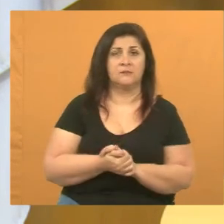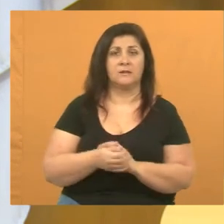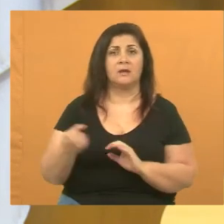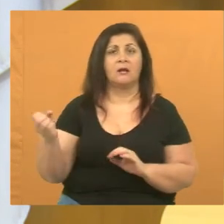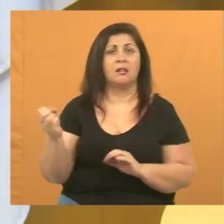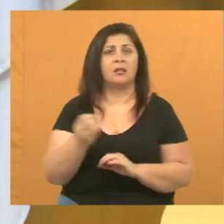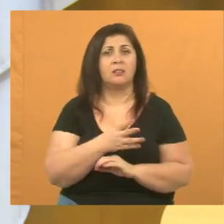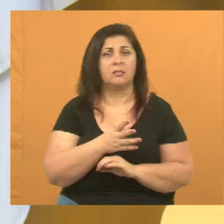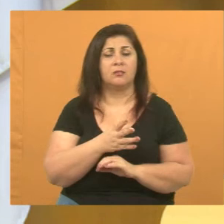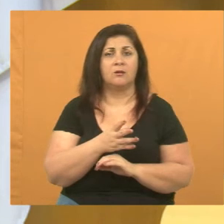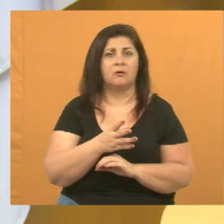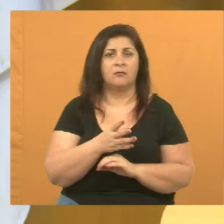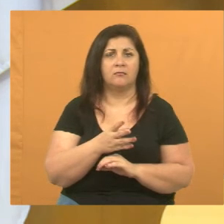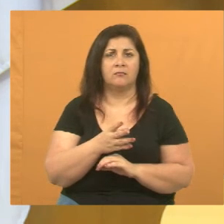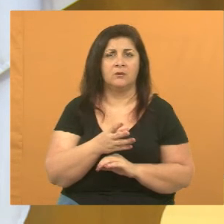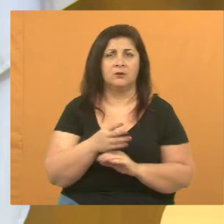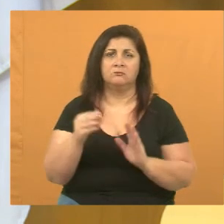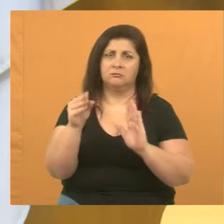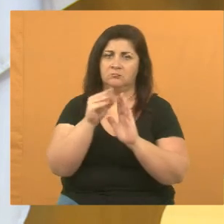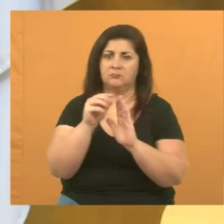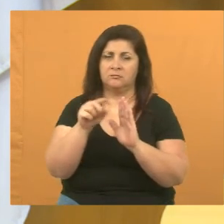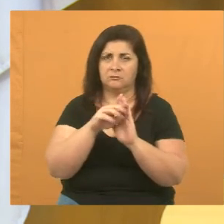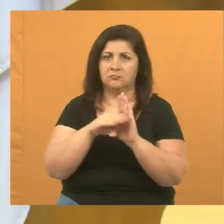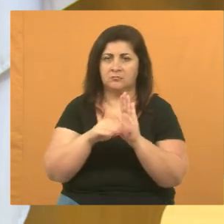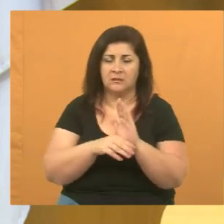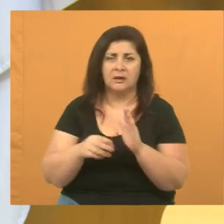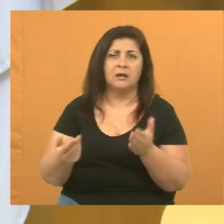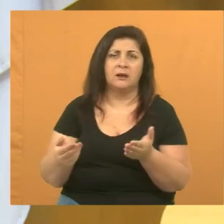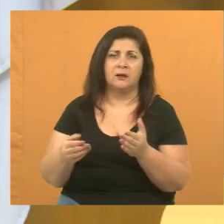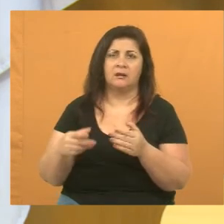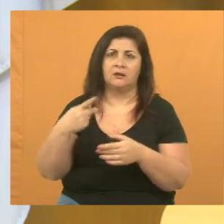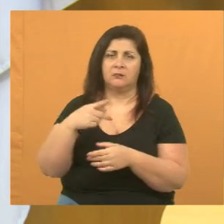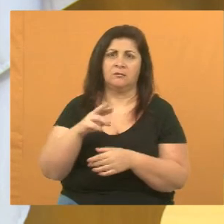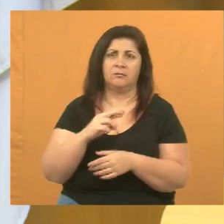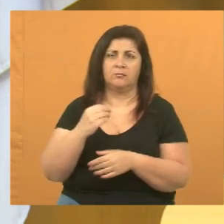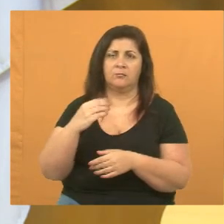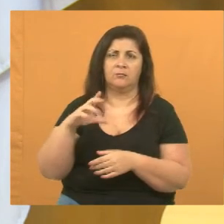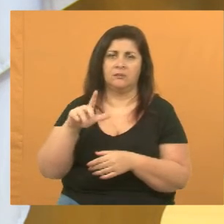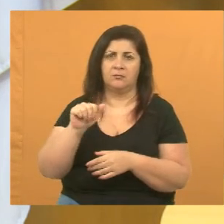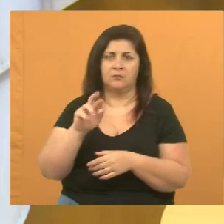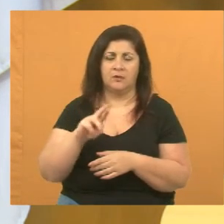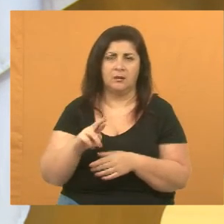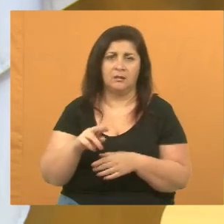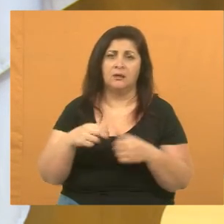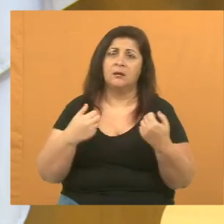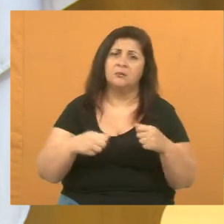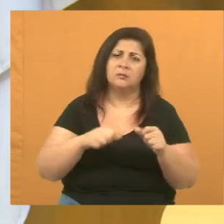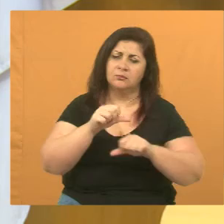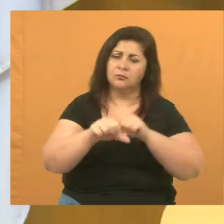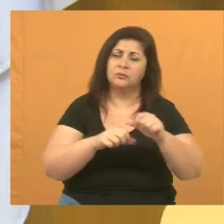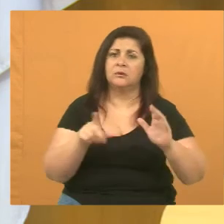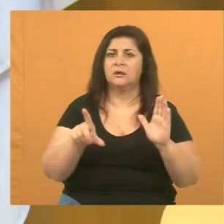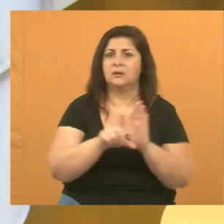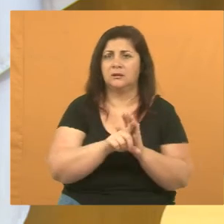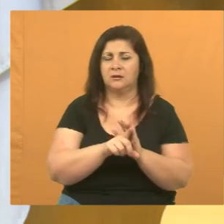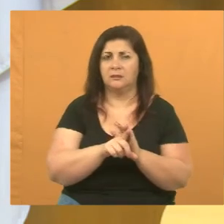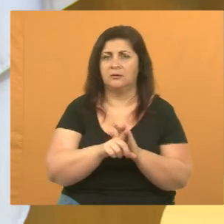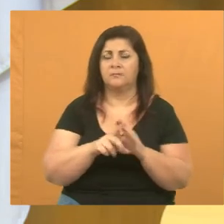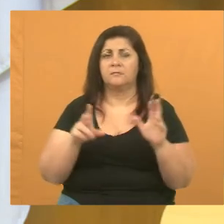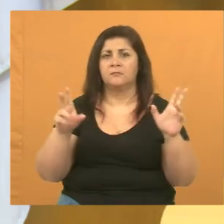novas atribuições da Fundação Prolar, se faz necessária a atualização da lei que trata do